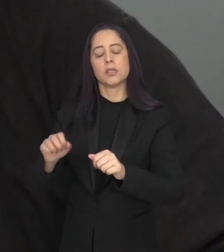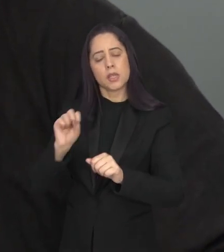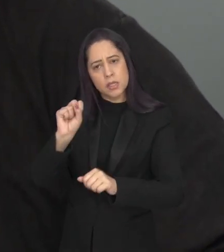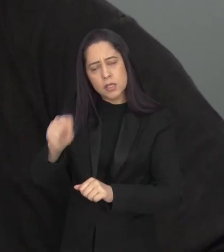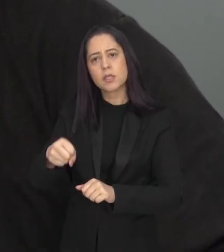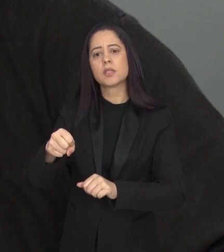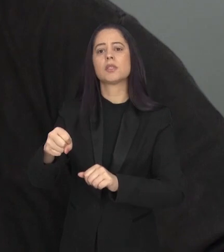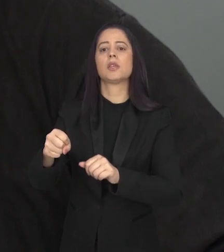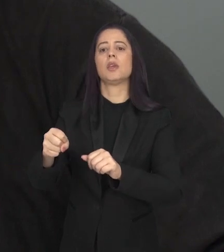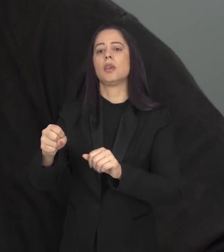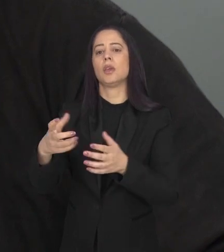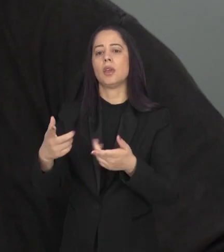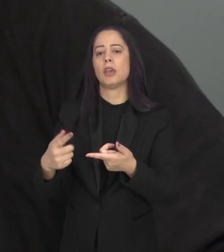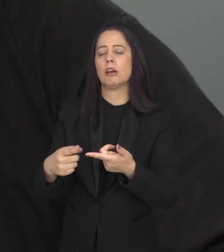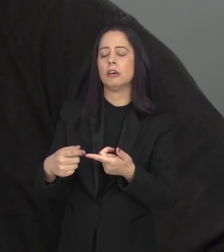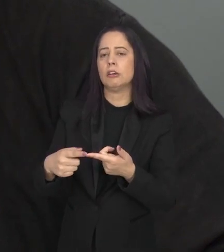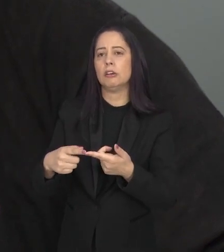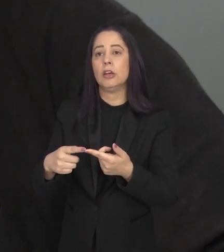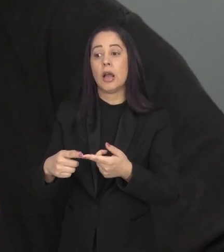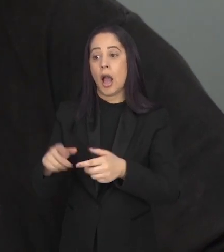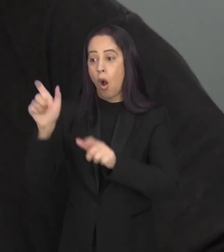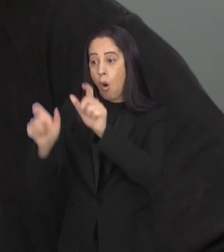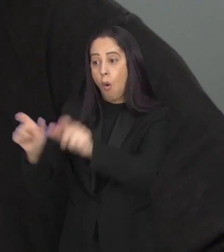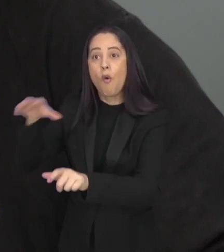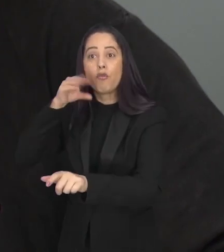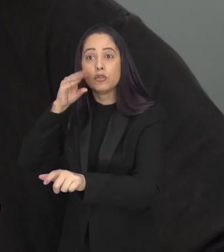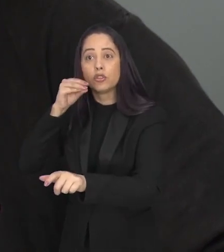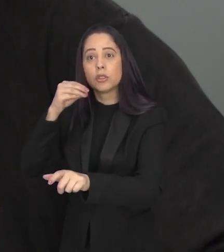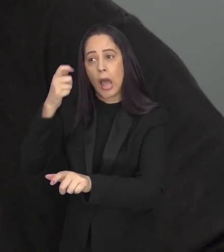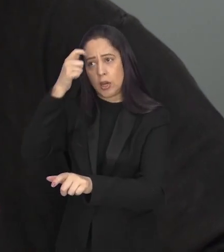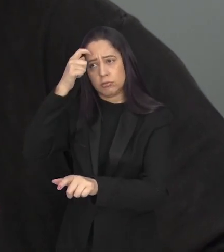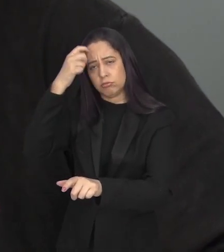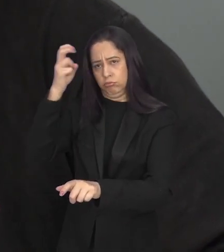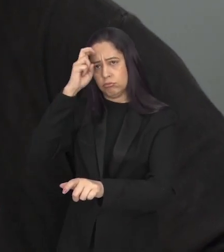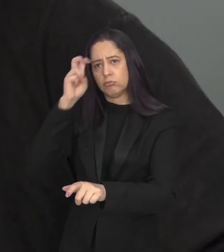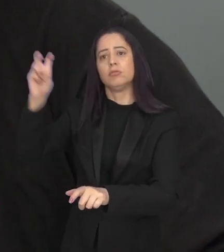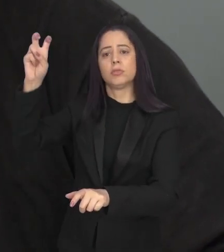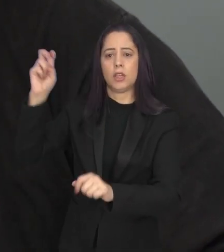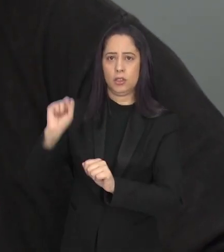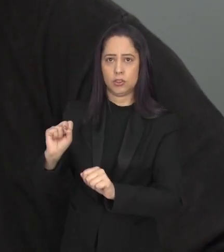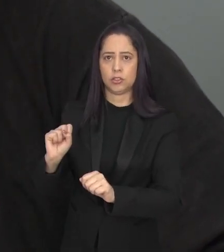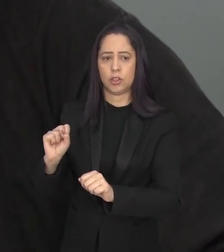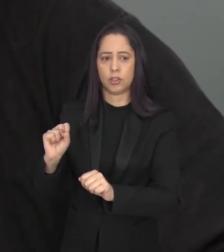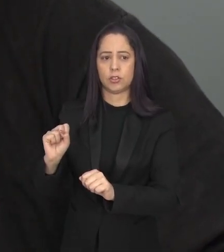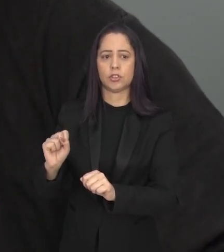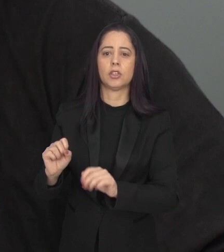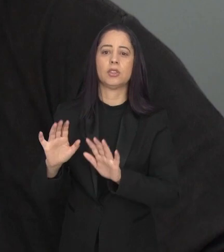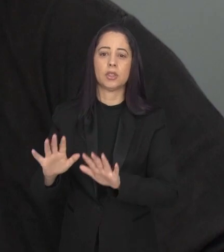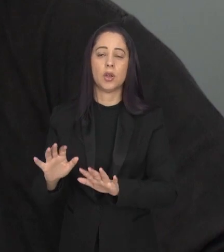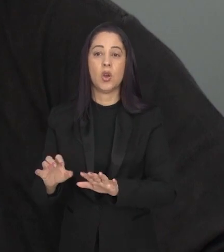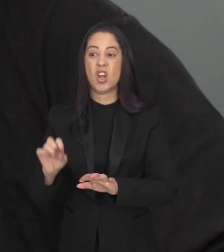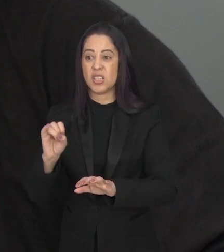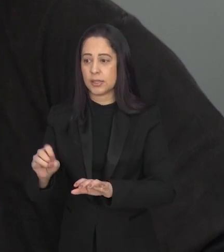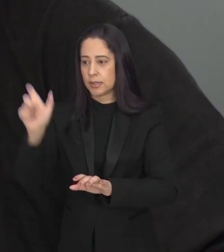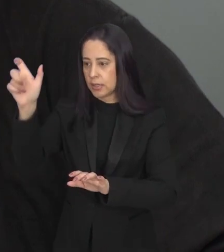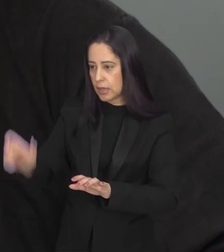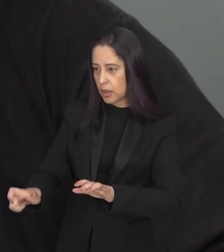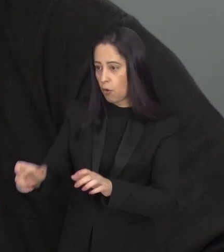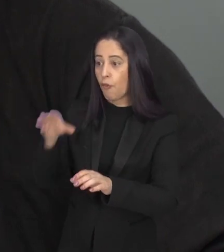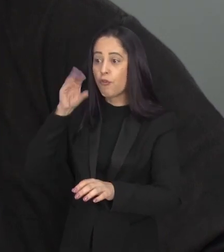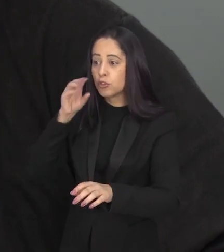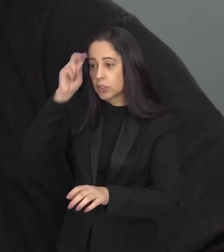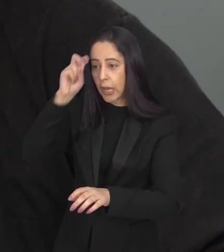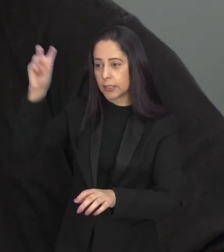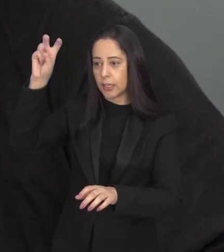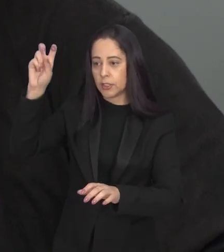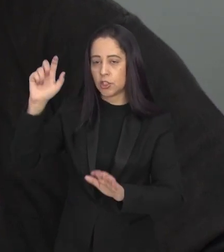interação inteligente. Uma interação mediana vai trazer um conteúdo mediano. Então, também parte do pressuposto que quem está interagindo com